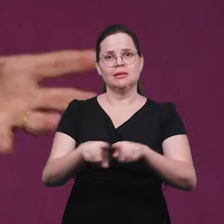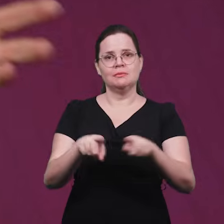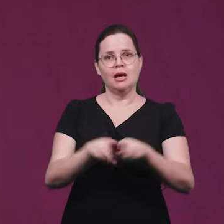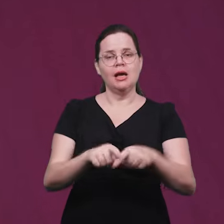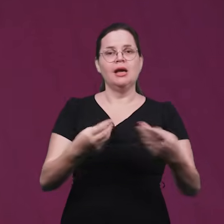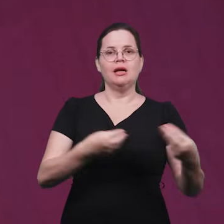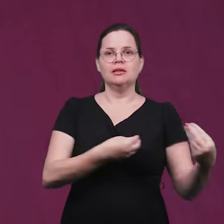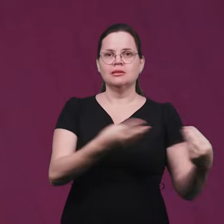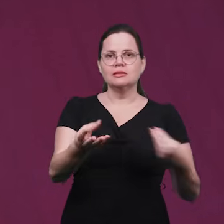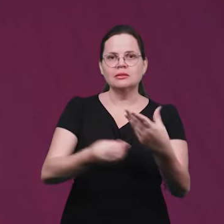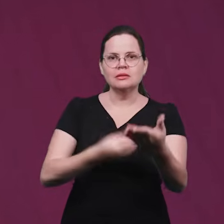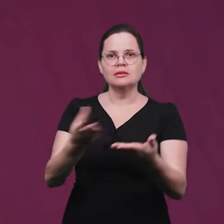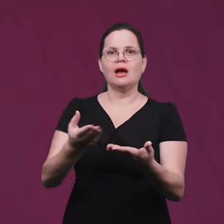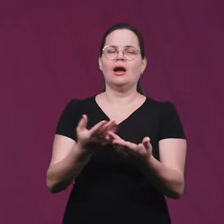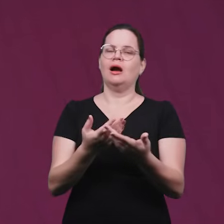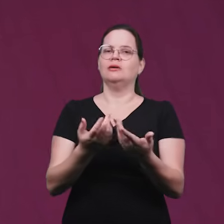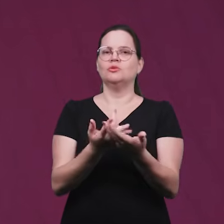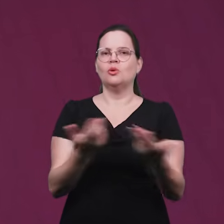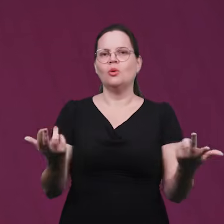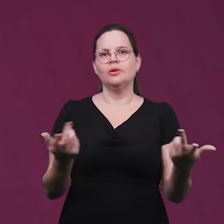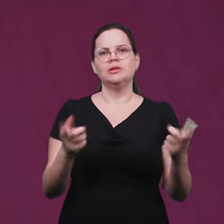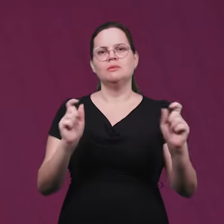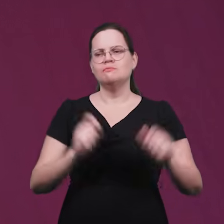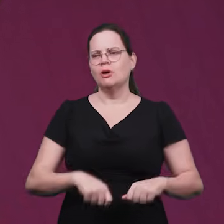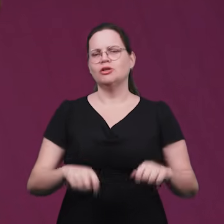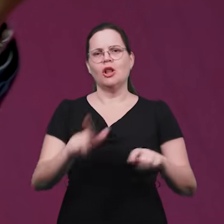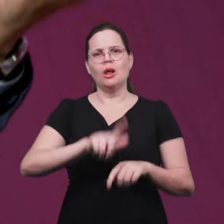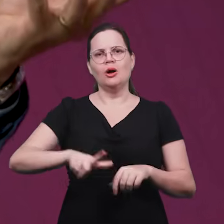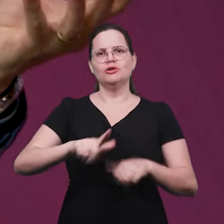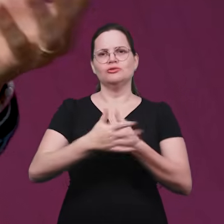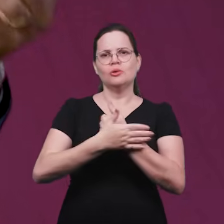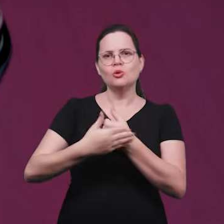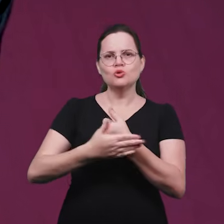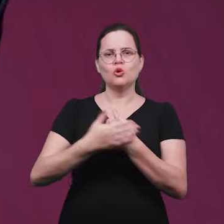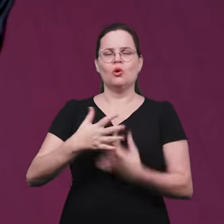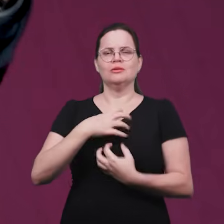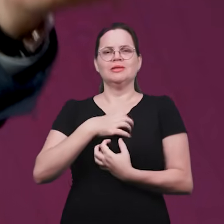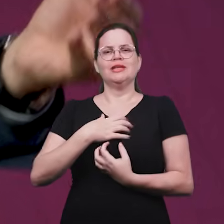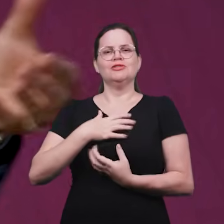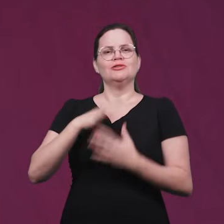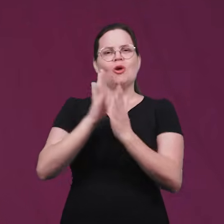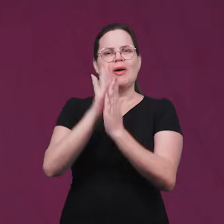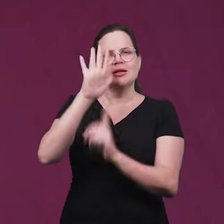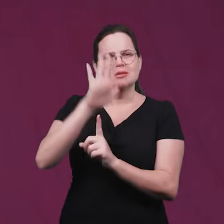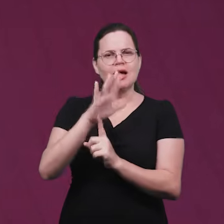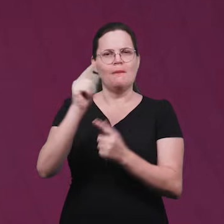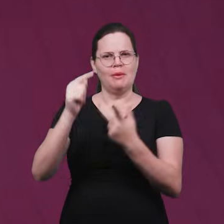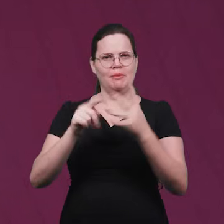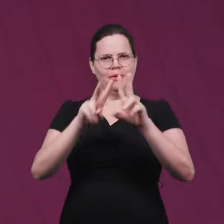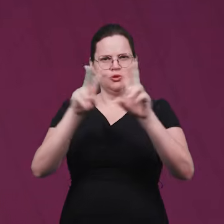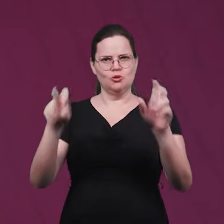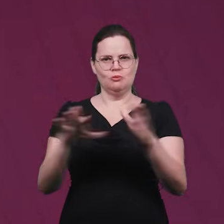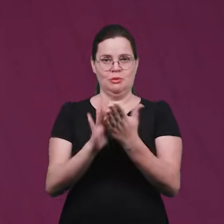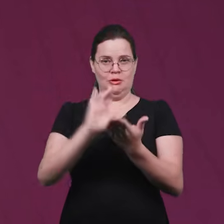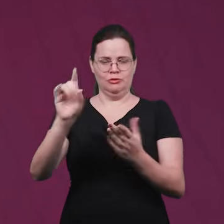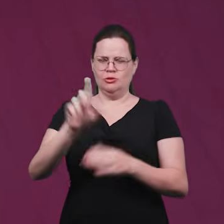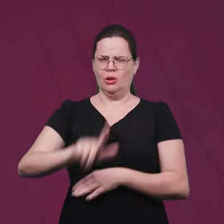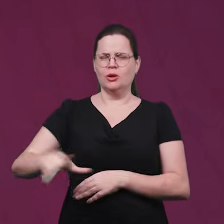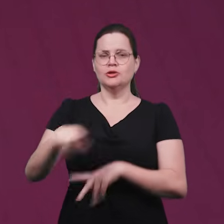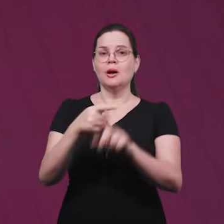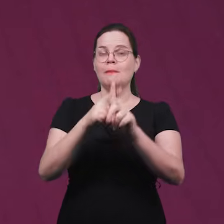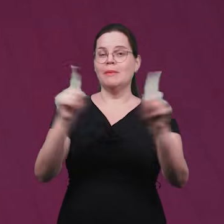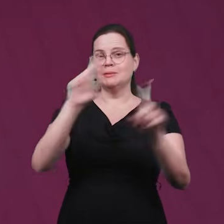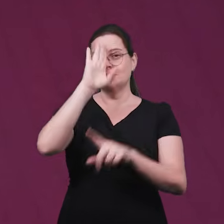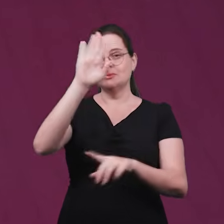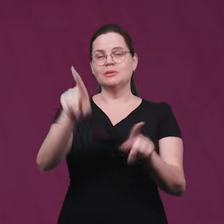e levarem algum tipo de alento, claro, na parte espiritual da palavra de Deus, mas